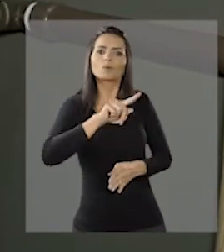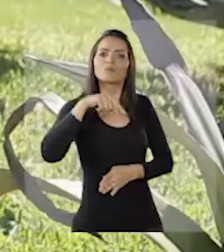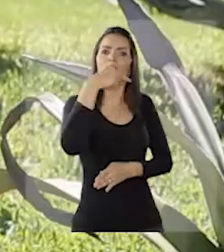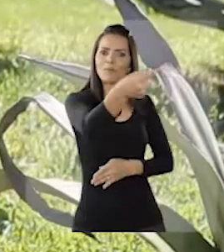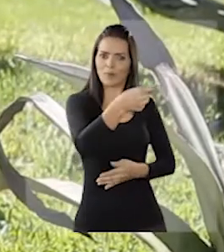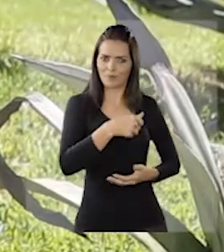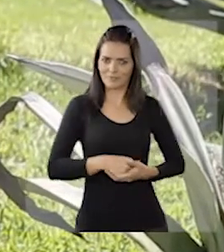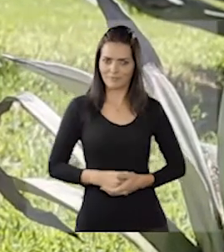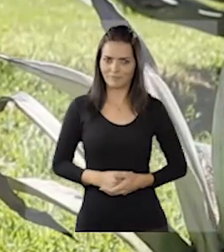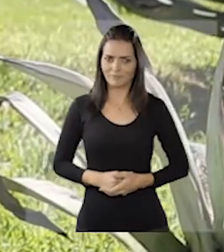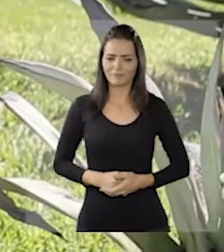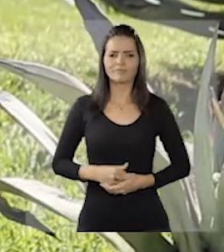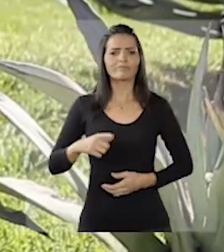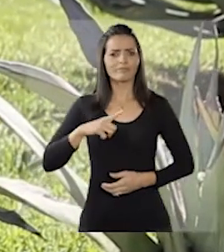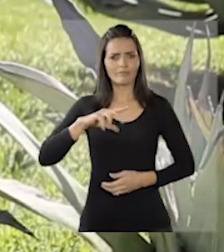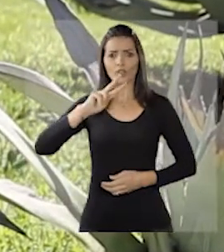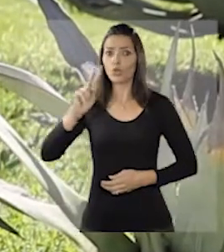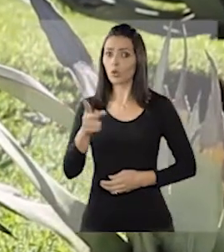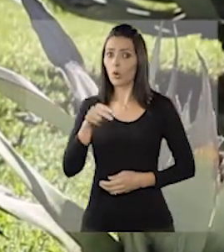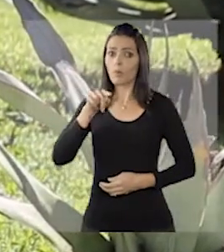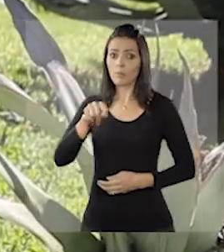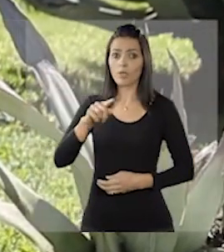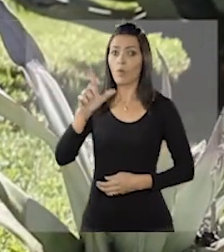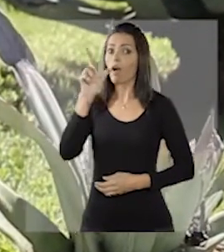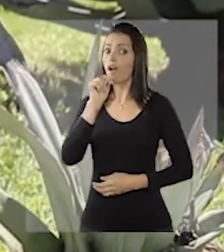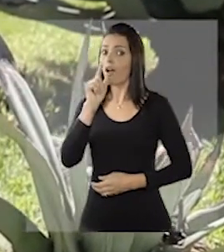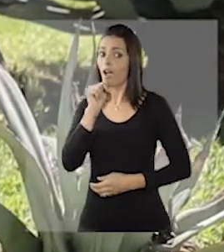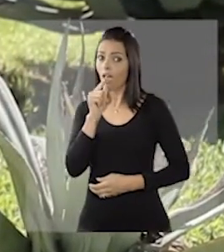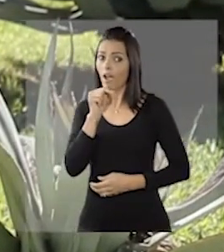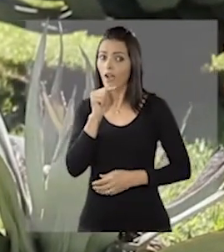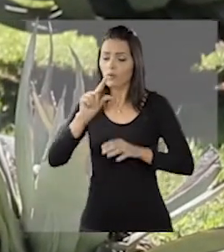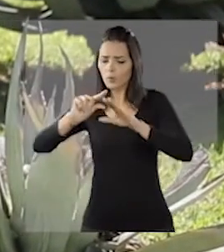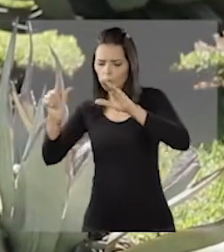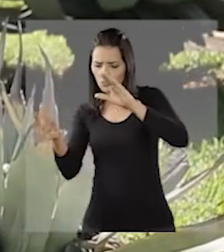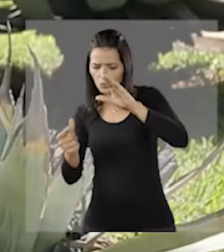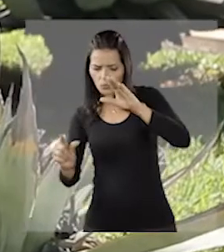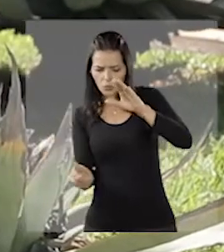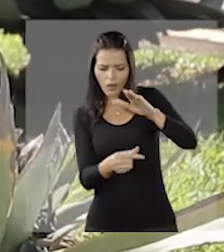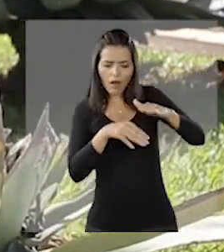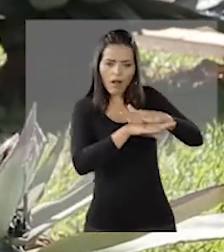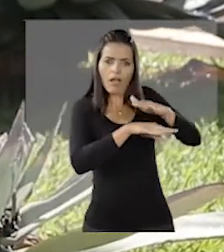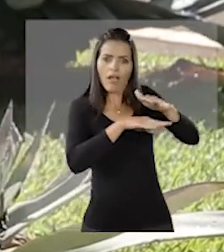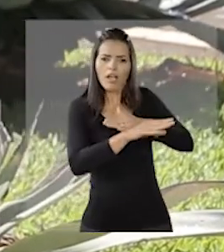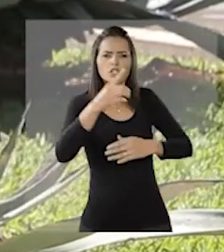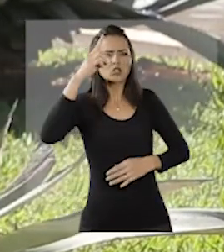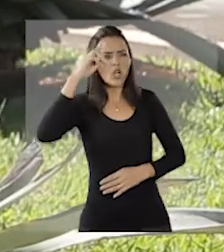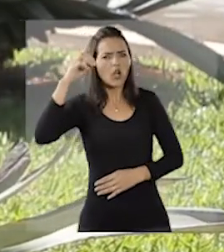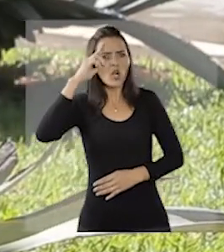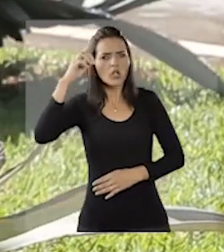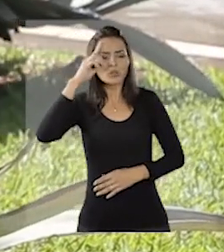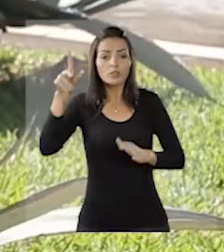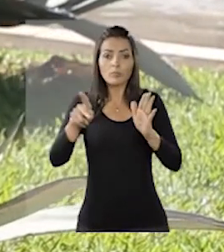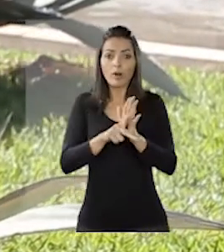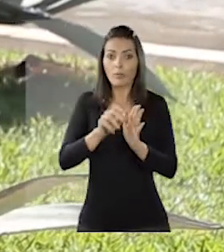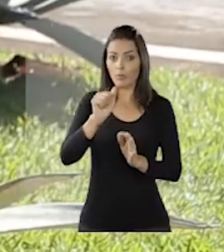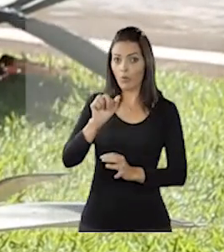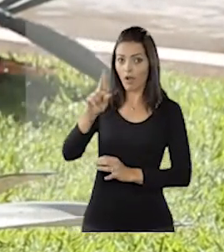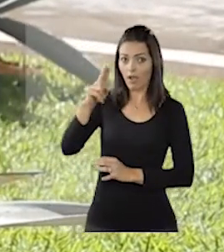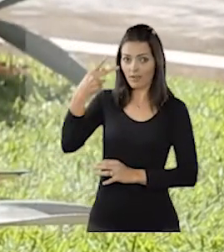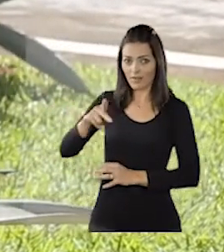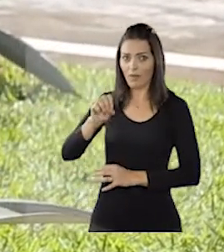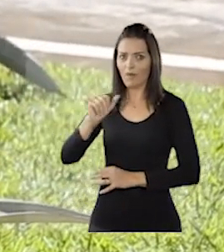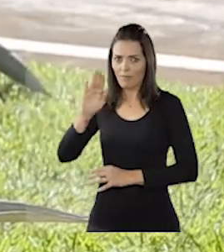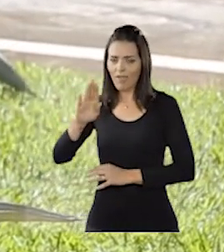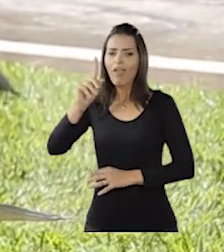reutilização. Os mais de 2 mil litros de água que são canalizados e estocados diariamente do sistema de